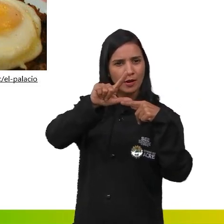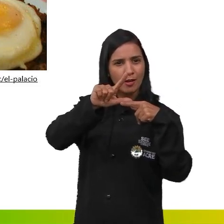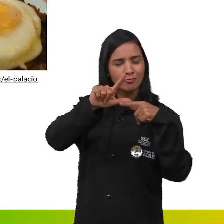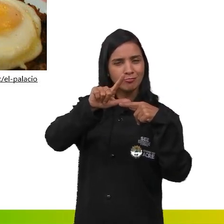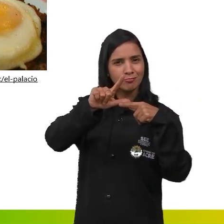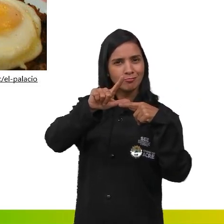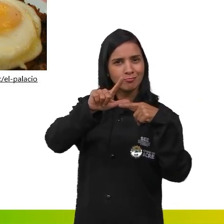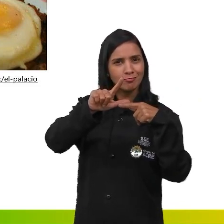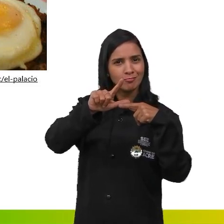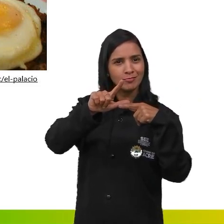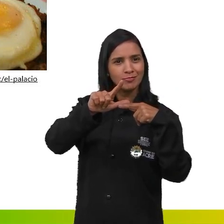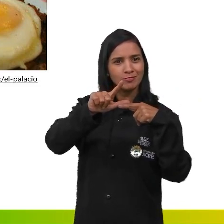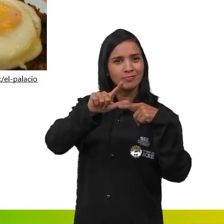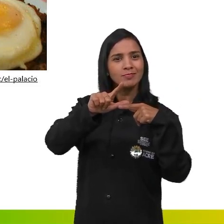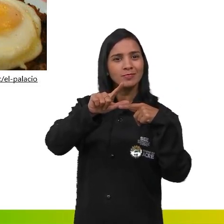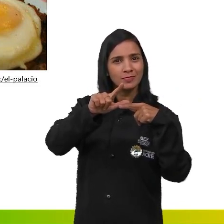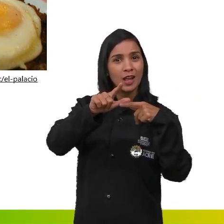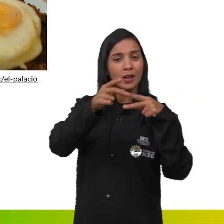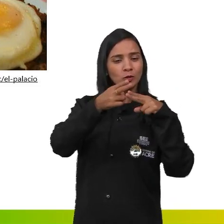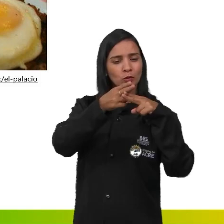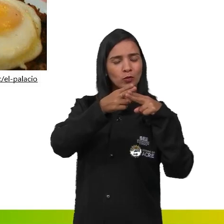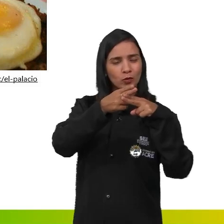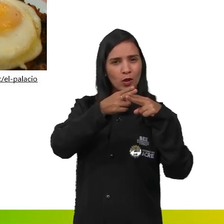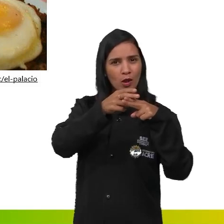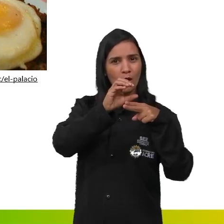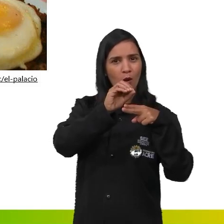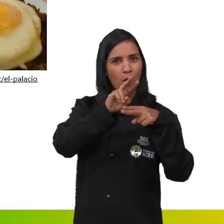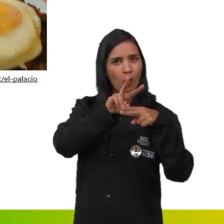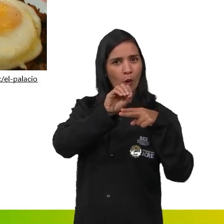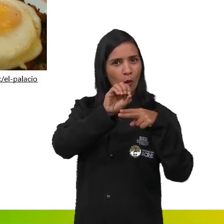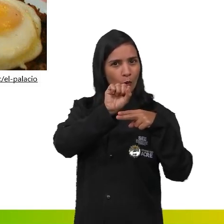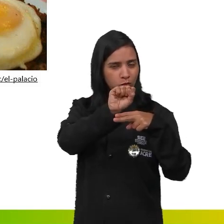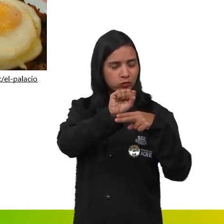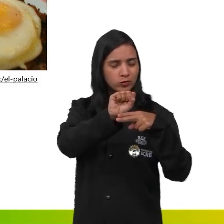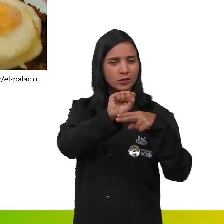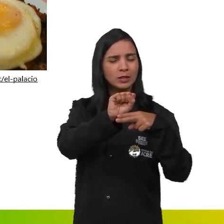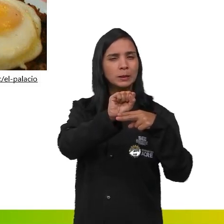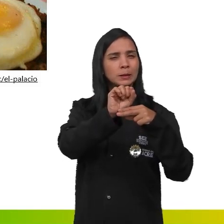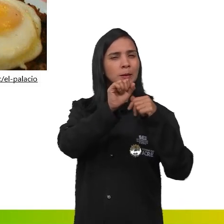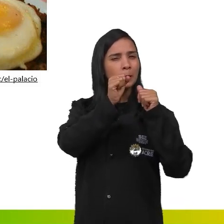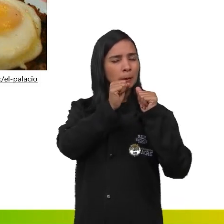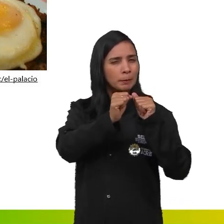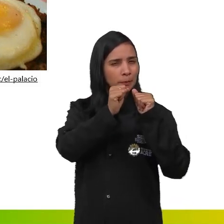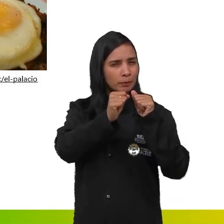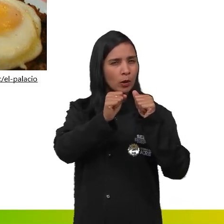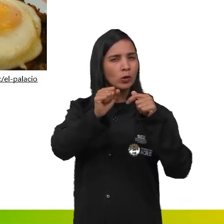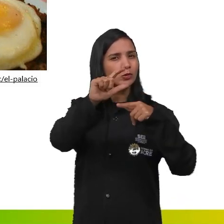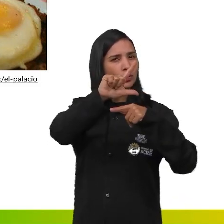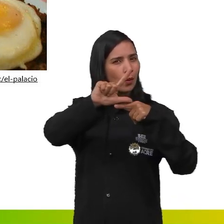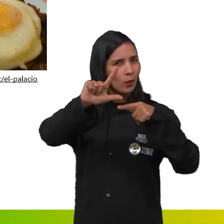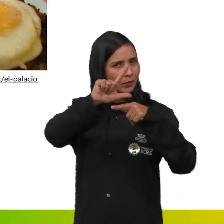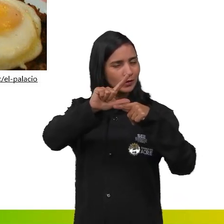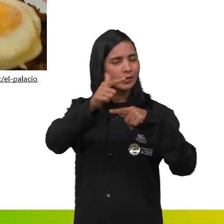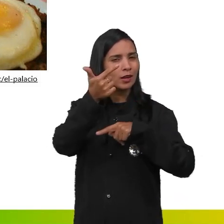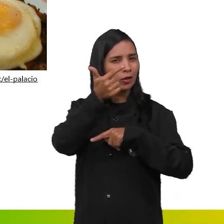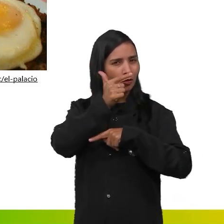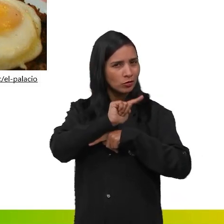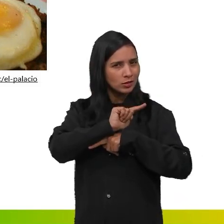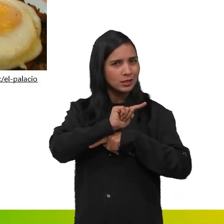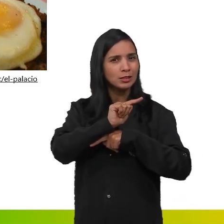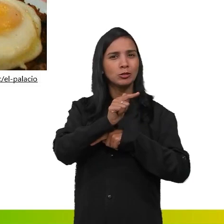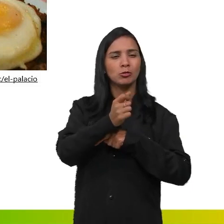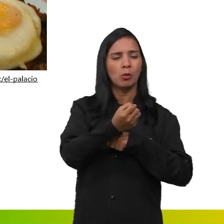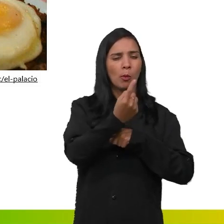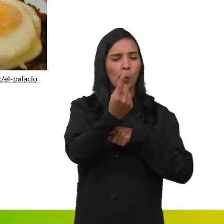palavra eggs, que significam ovos, e nesse caso nós podemos contar os ovos, certo? Então nós